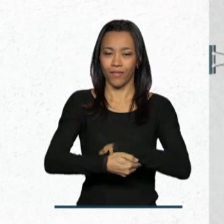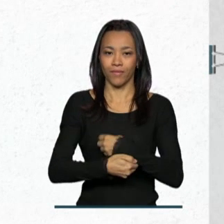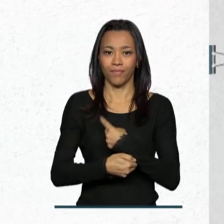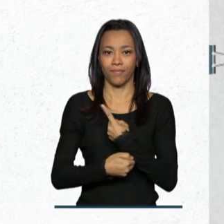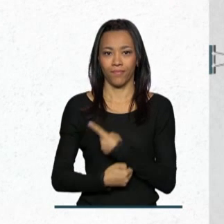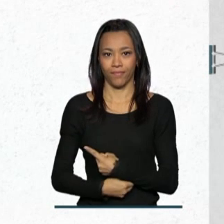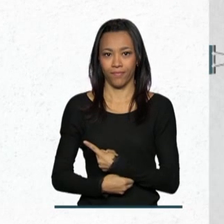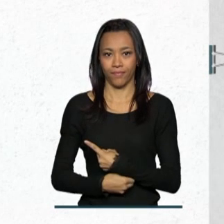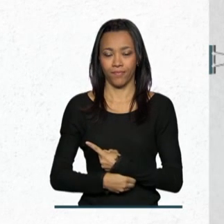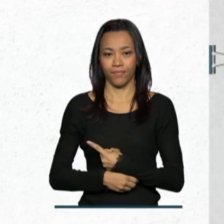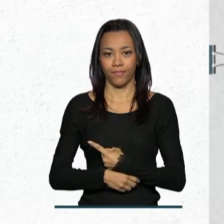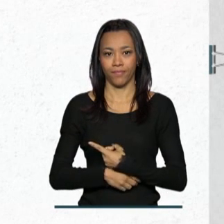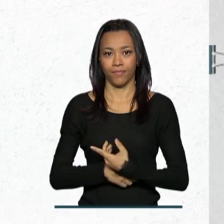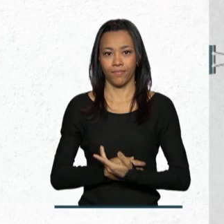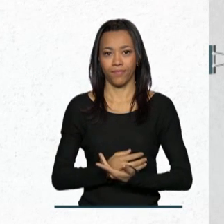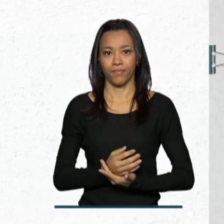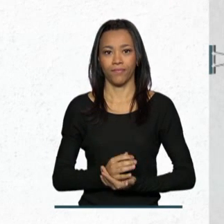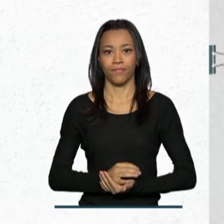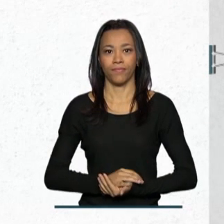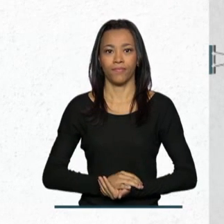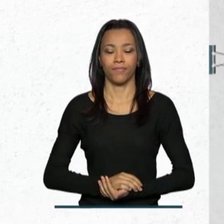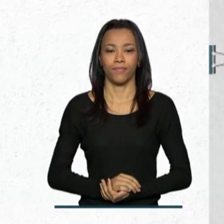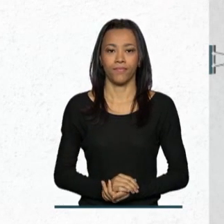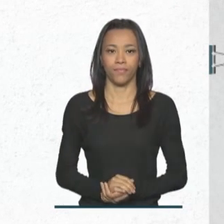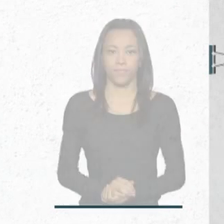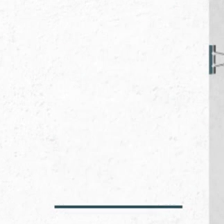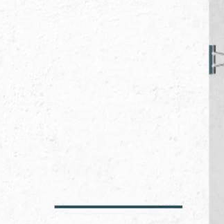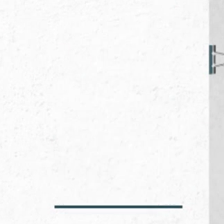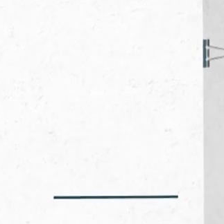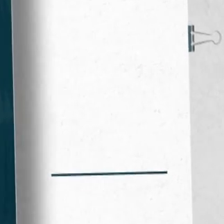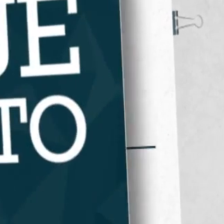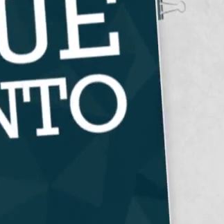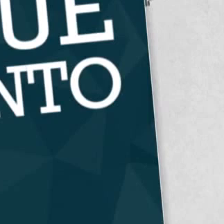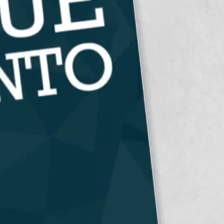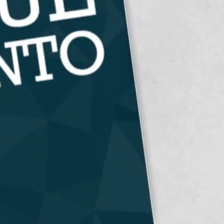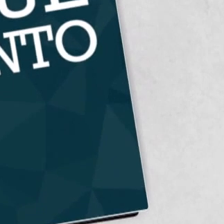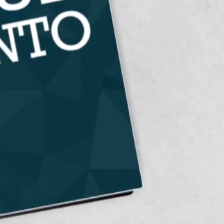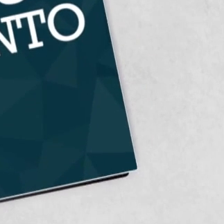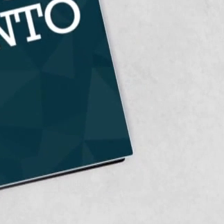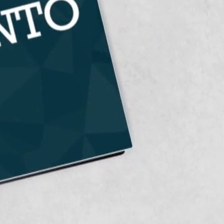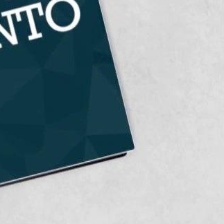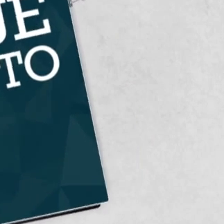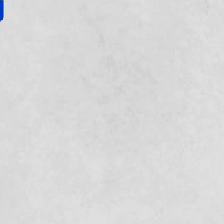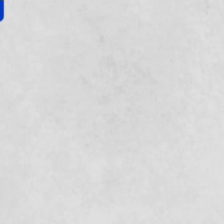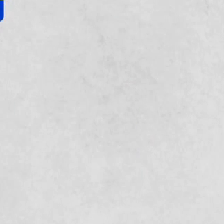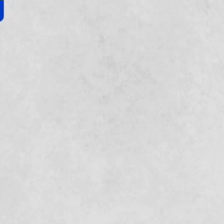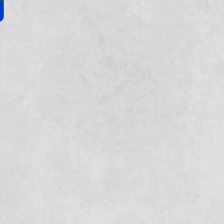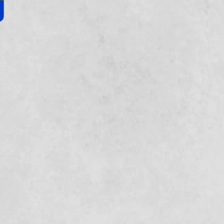ans.gov.br.